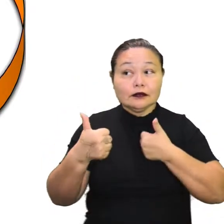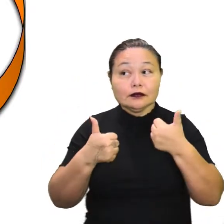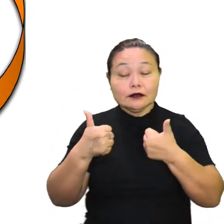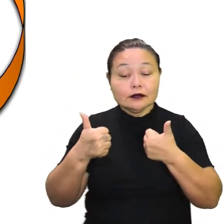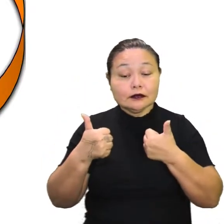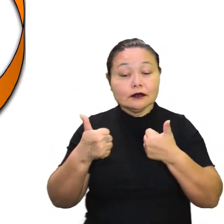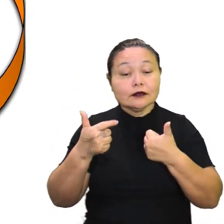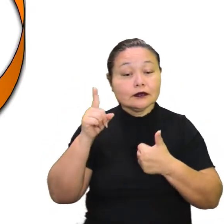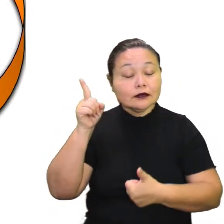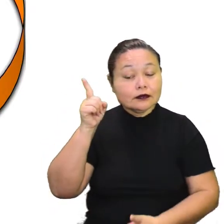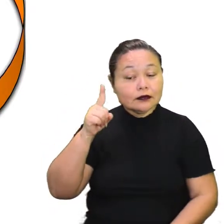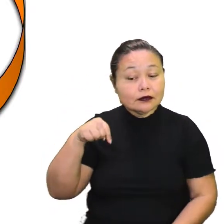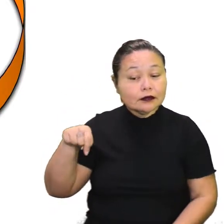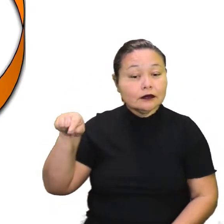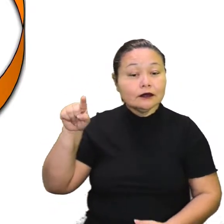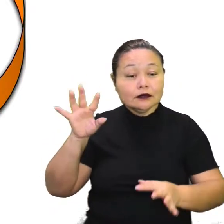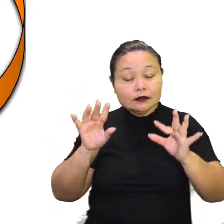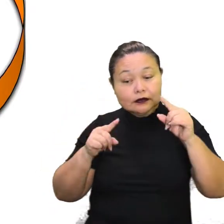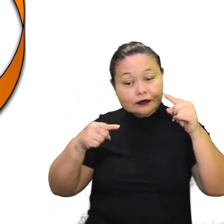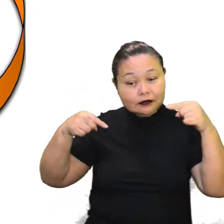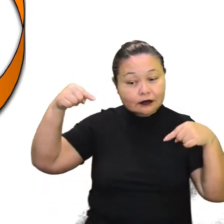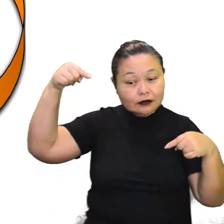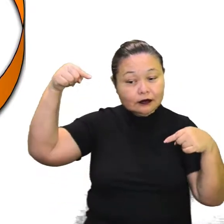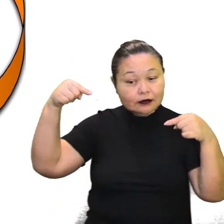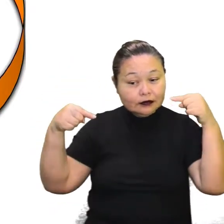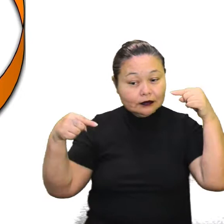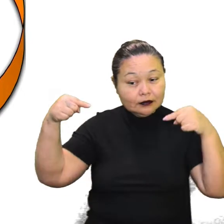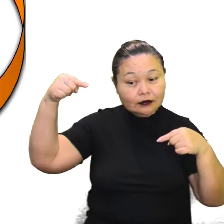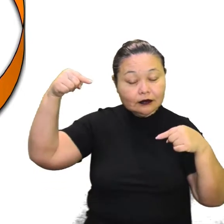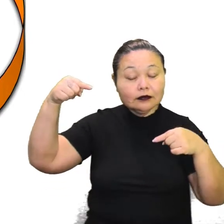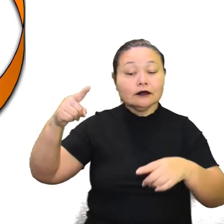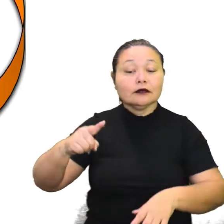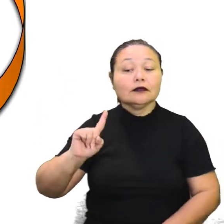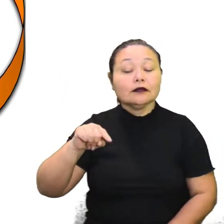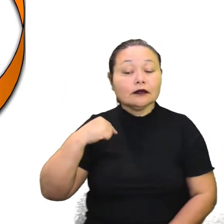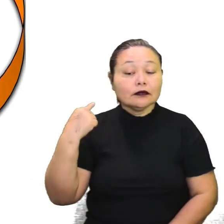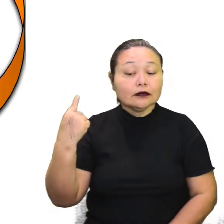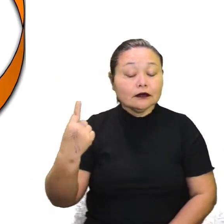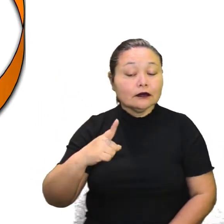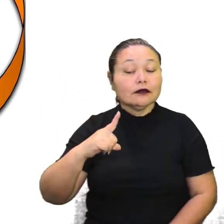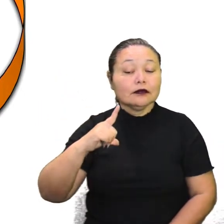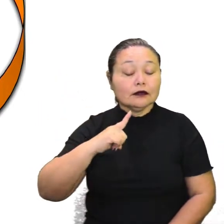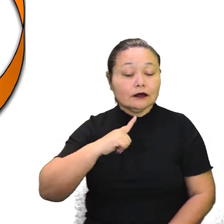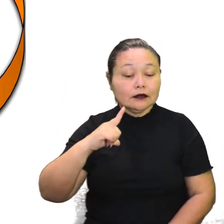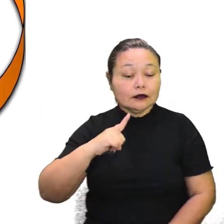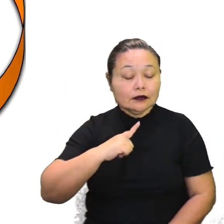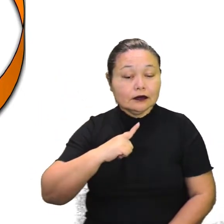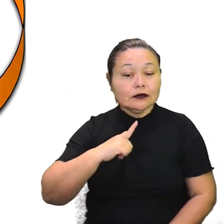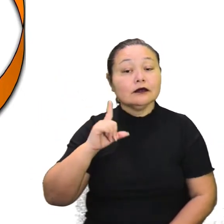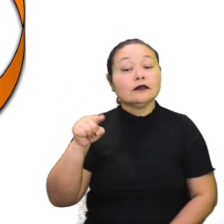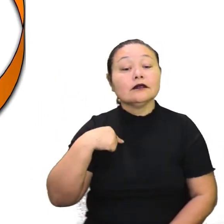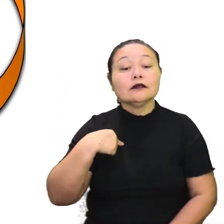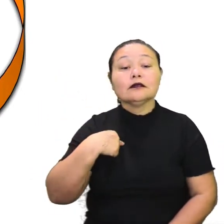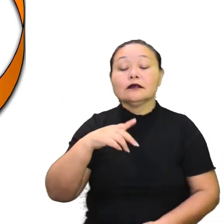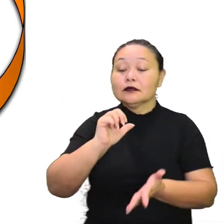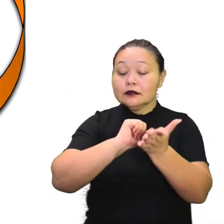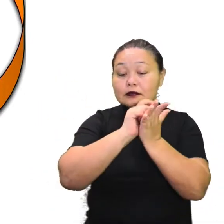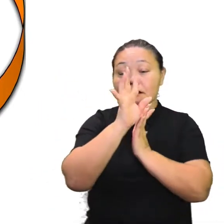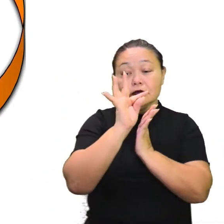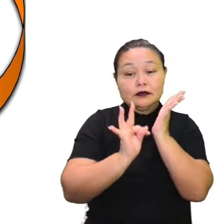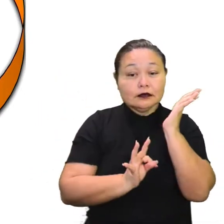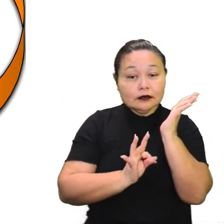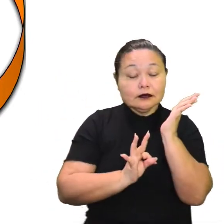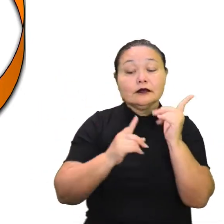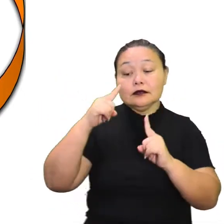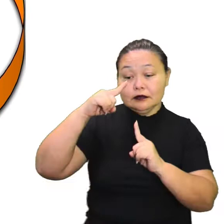Beleza. Então, é nessa sincronia, tá? Que nós vamos ter aí os gêneros